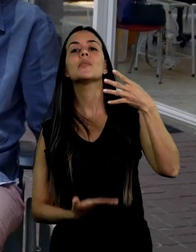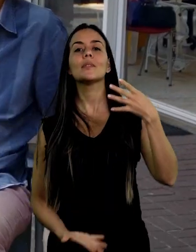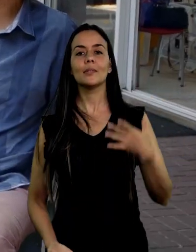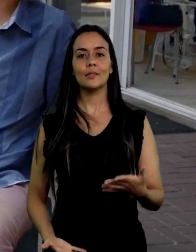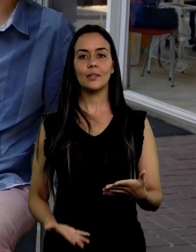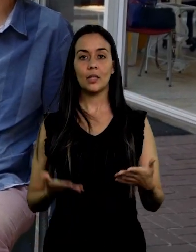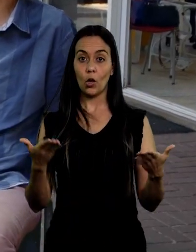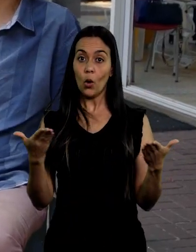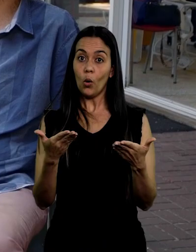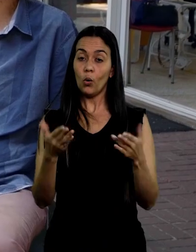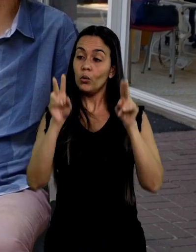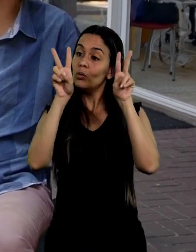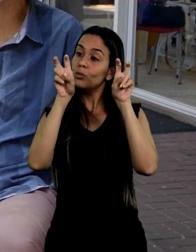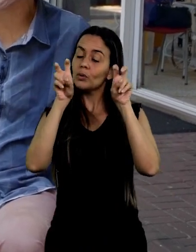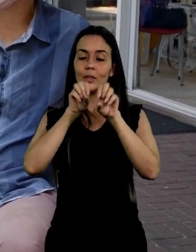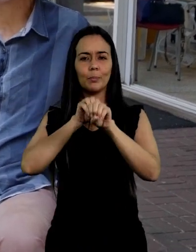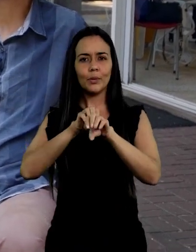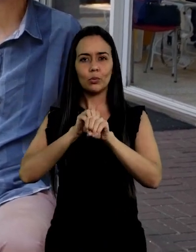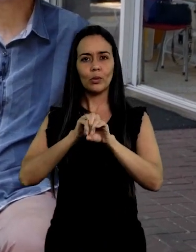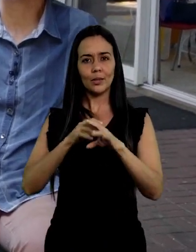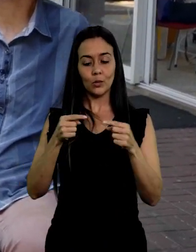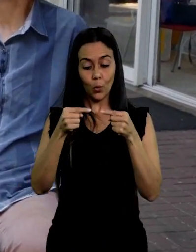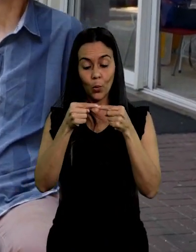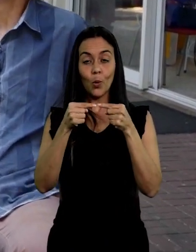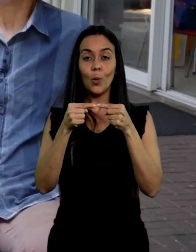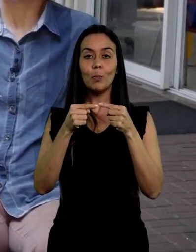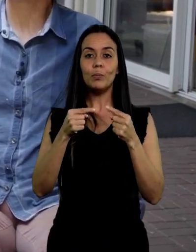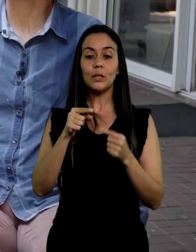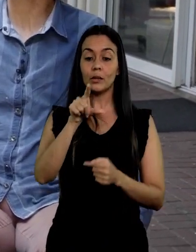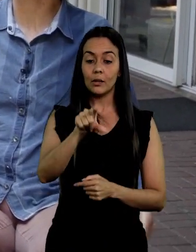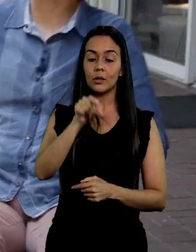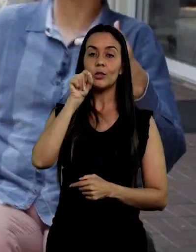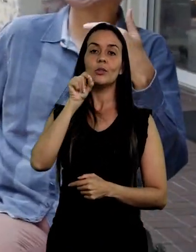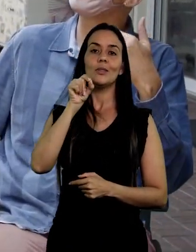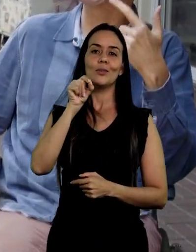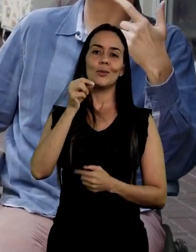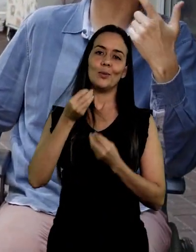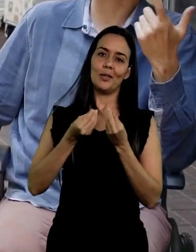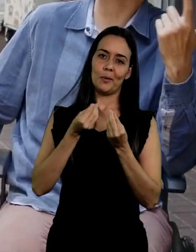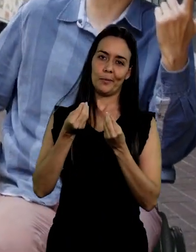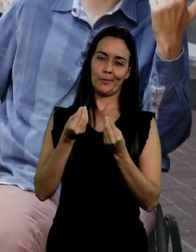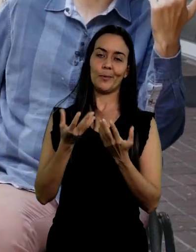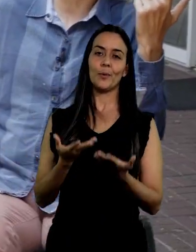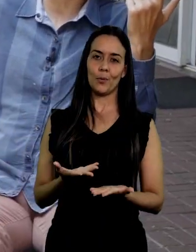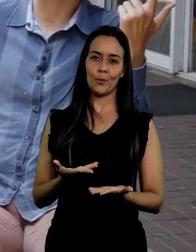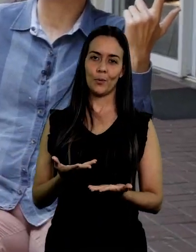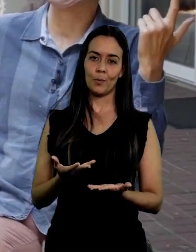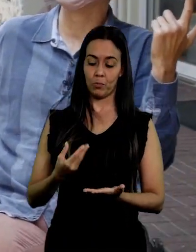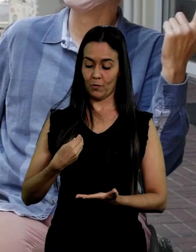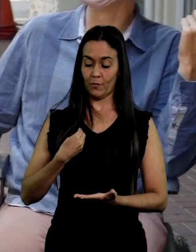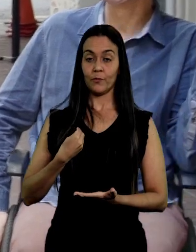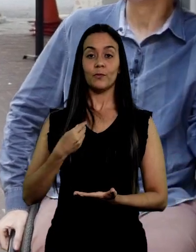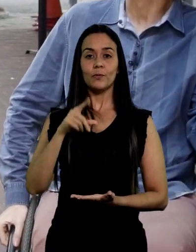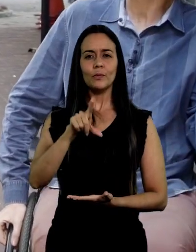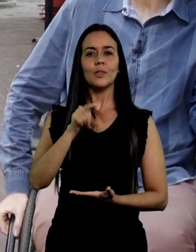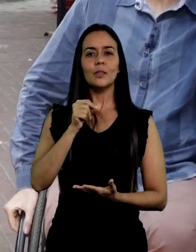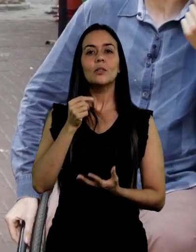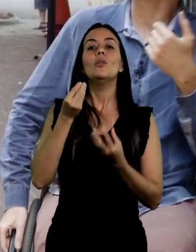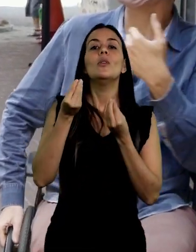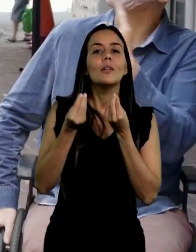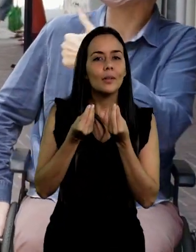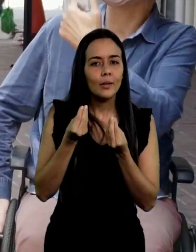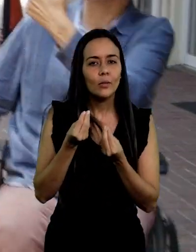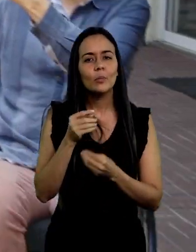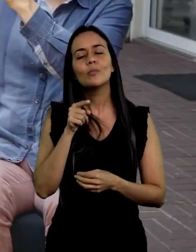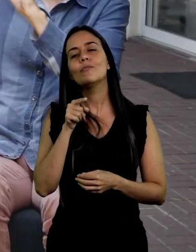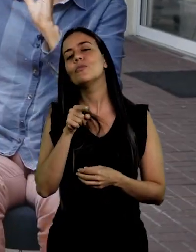vamos ter sobre educação? Porque eu acho que tem tudo a ver com isso, entendeu? Sim, totalmente. Por que a gente prioriza? O que nós estamos priorizando? Que faz com